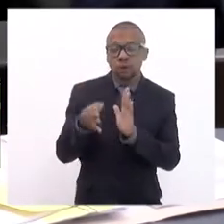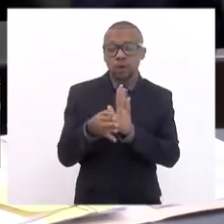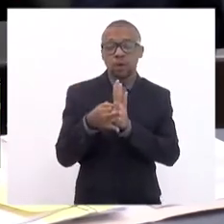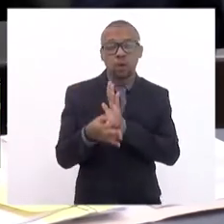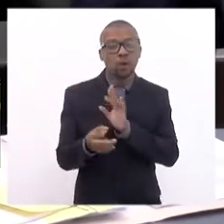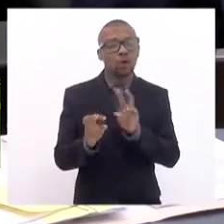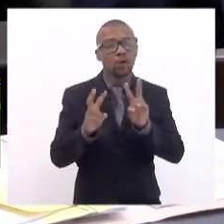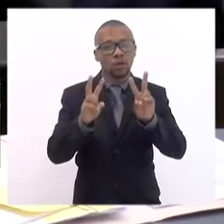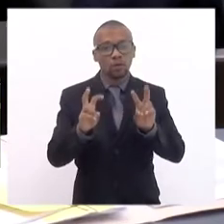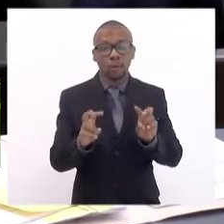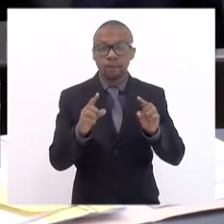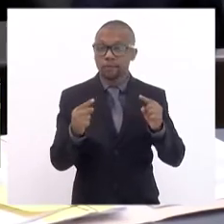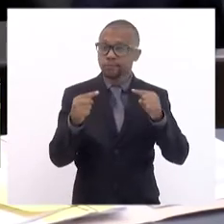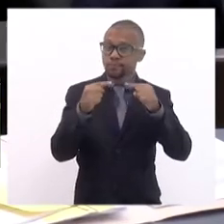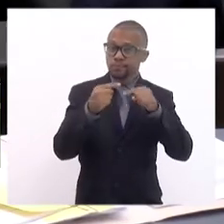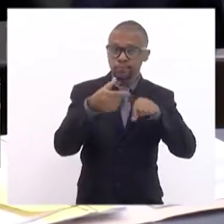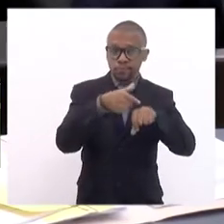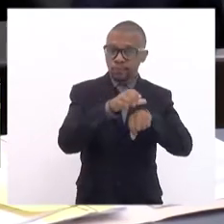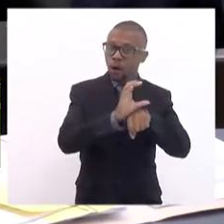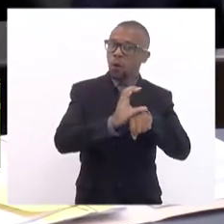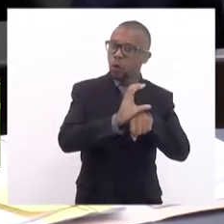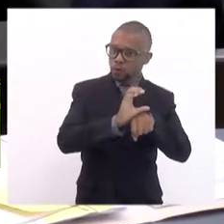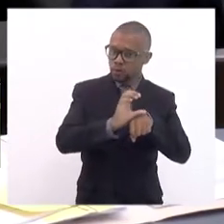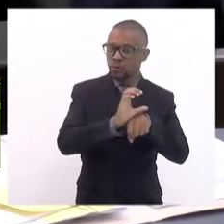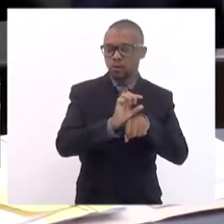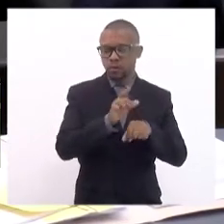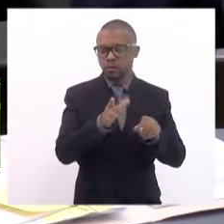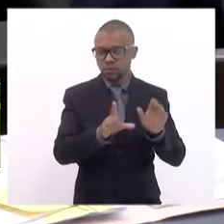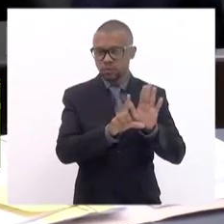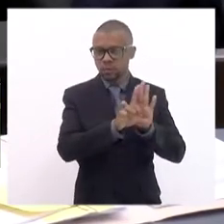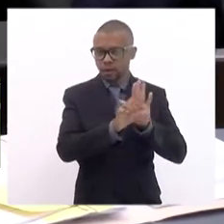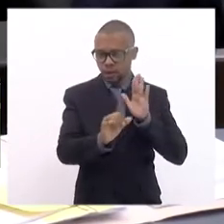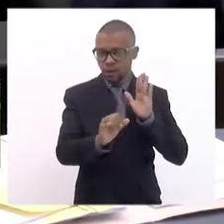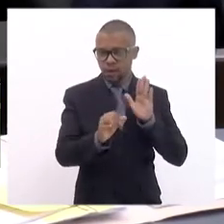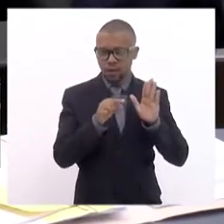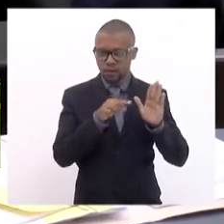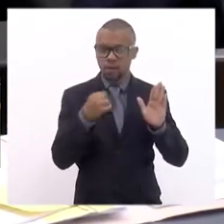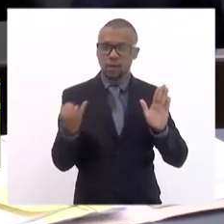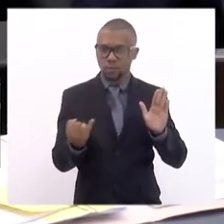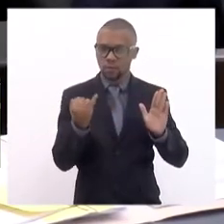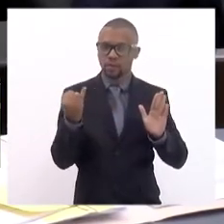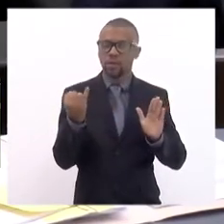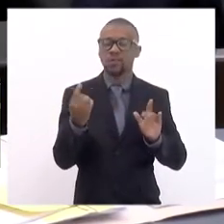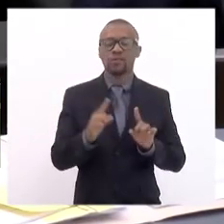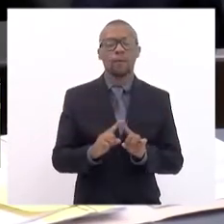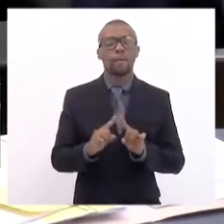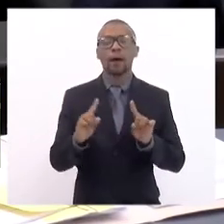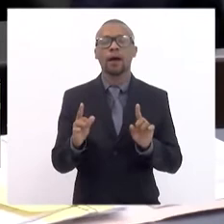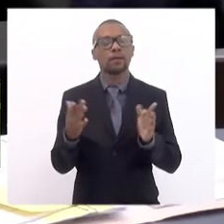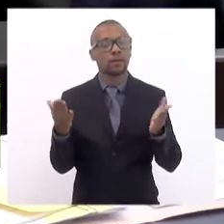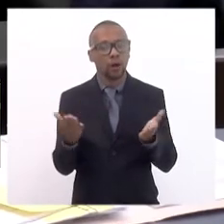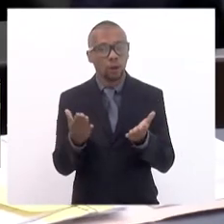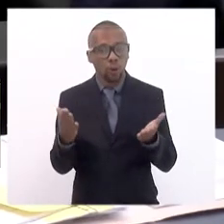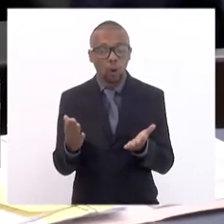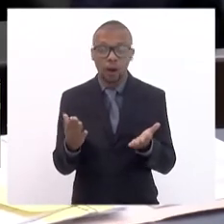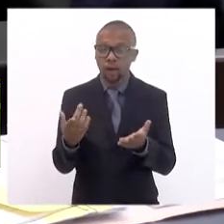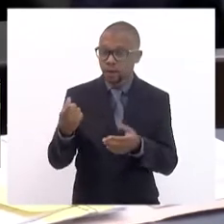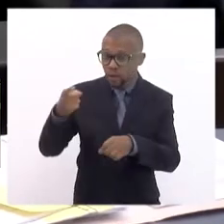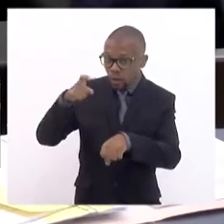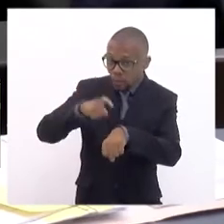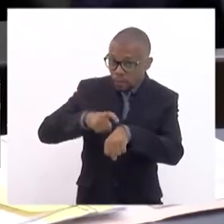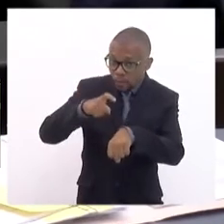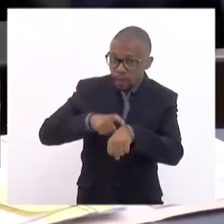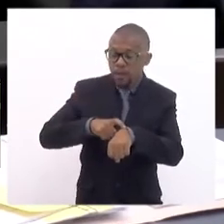à constitucionalidade da lei. Isso foi importante. Agora, nós estamos num momento em